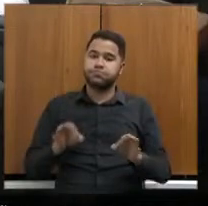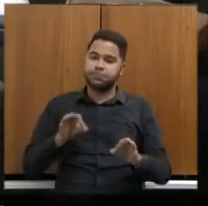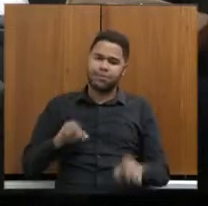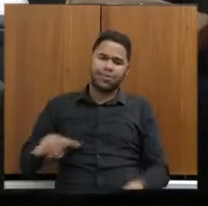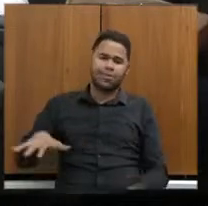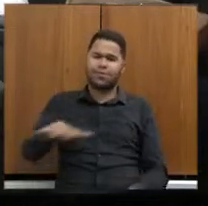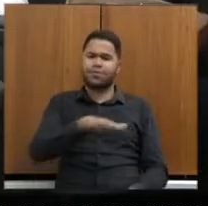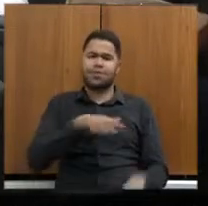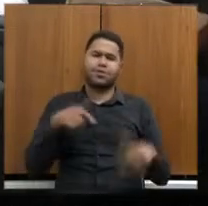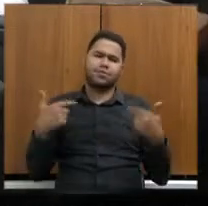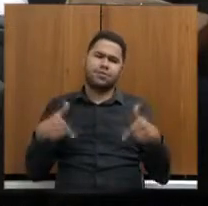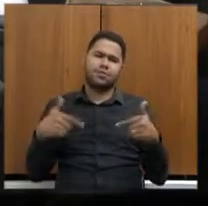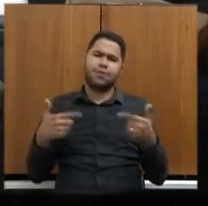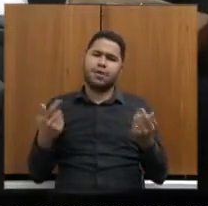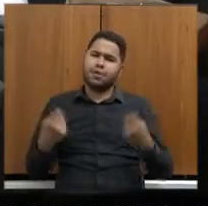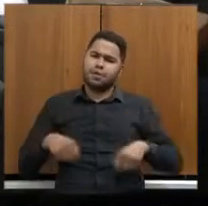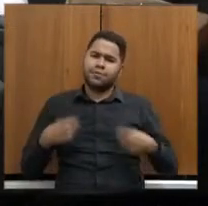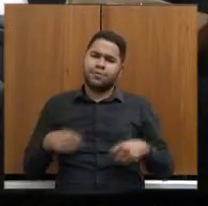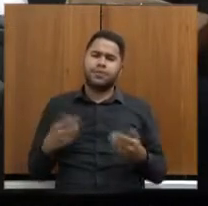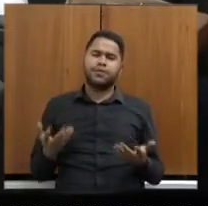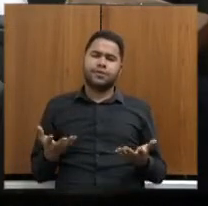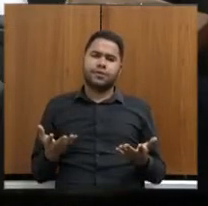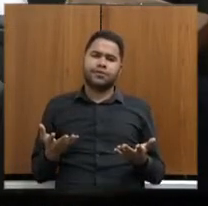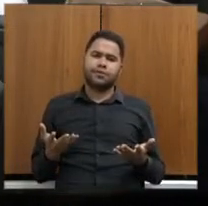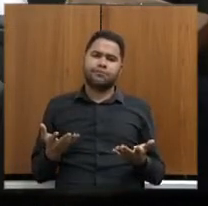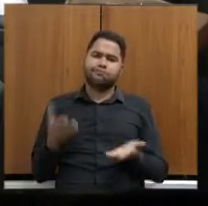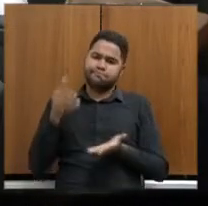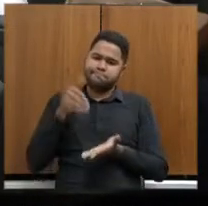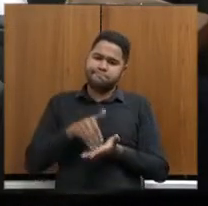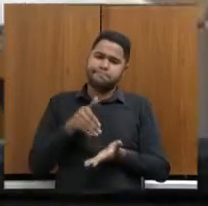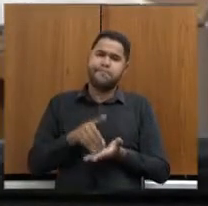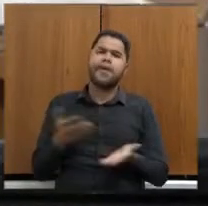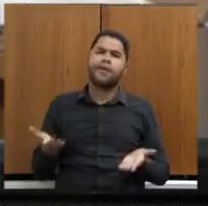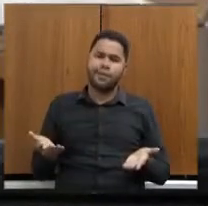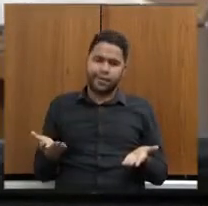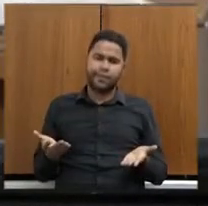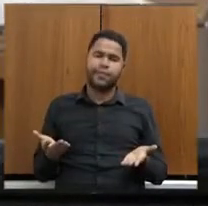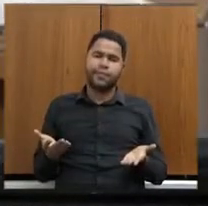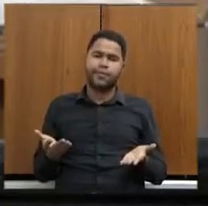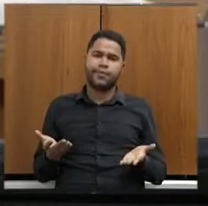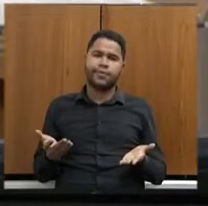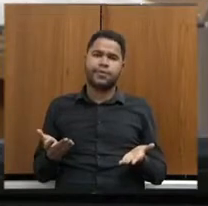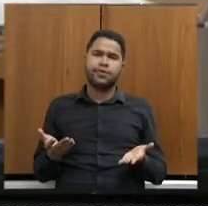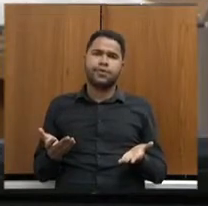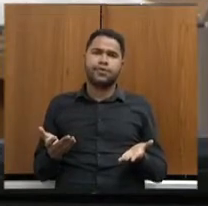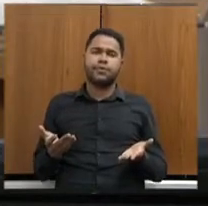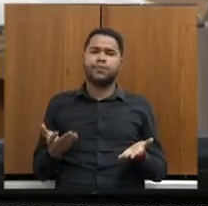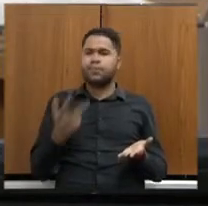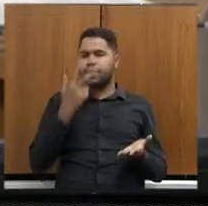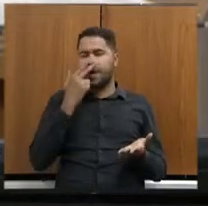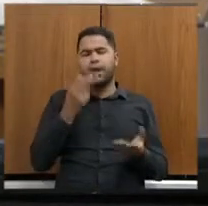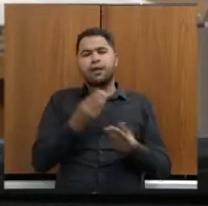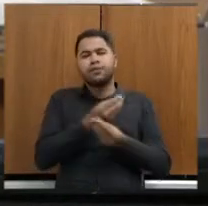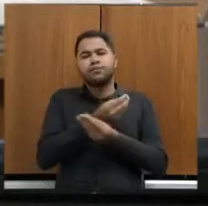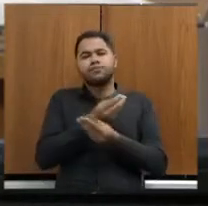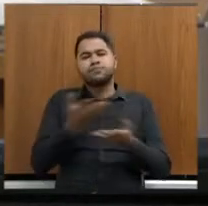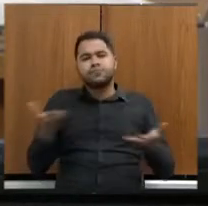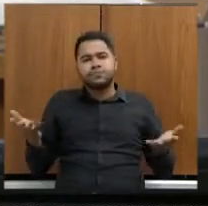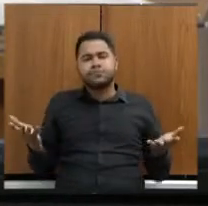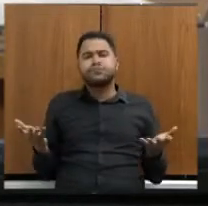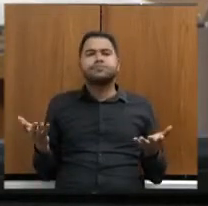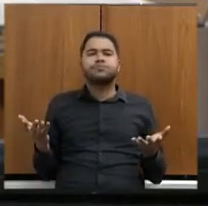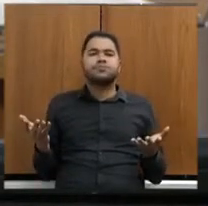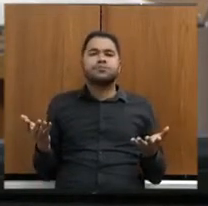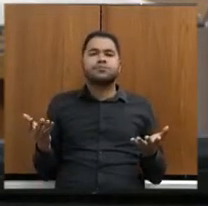ambiente de trabalho e o ambiente que tem que ser um ambiente no mínimo é essa lutar um ambiente que tenha né